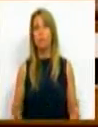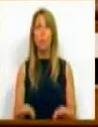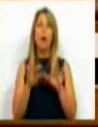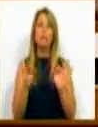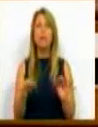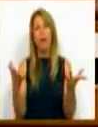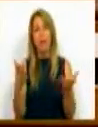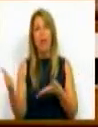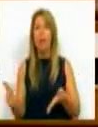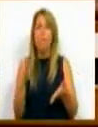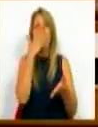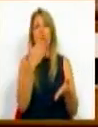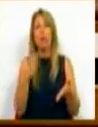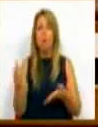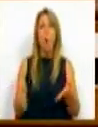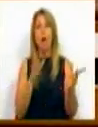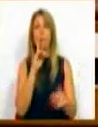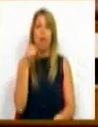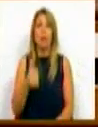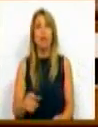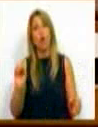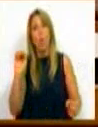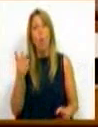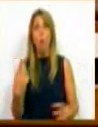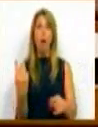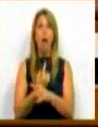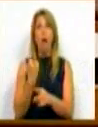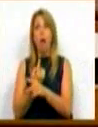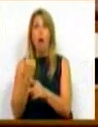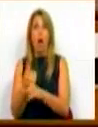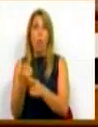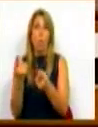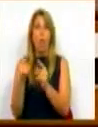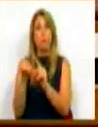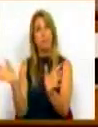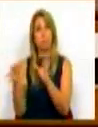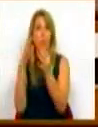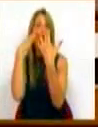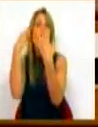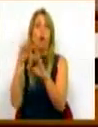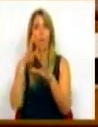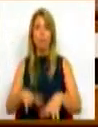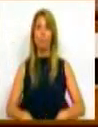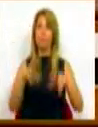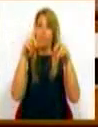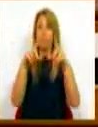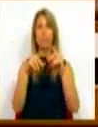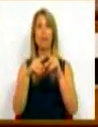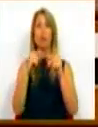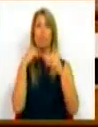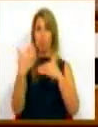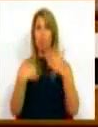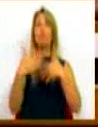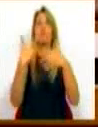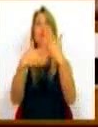via adequada, ou pelo menos o preço normal, da sua ideia de crescimento e de progresso. Tudo isso nos